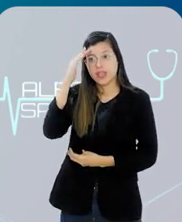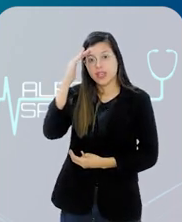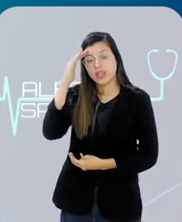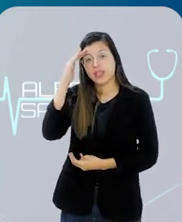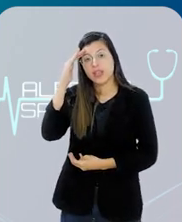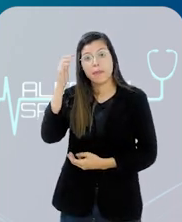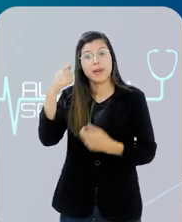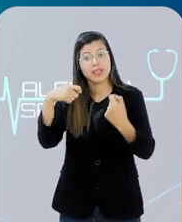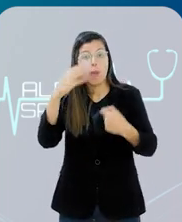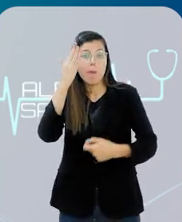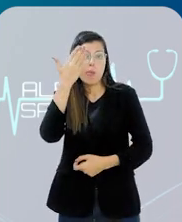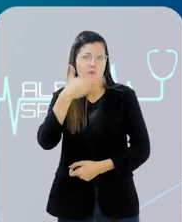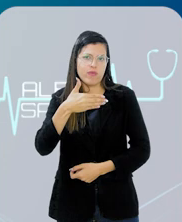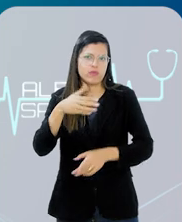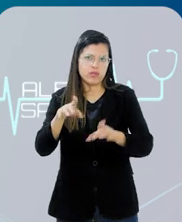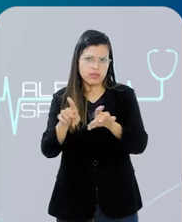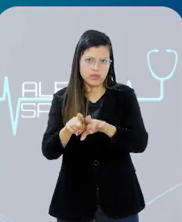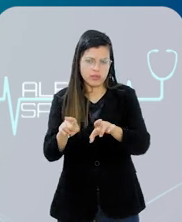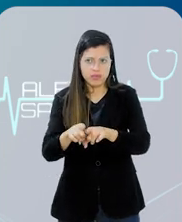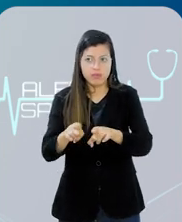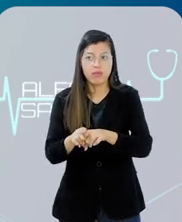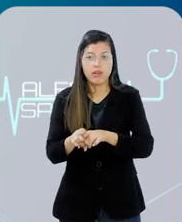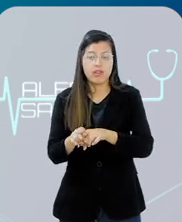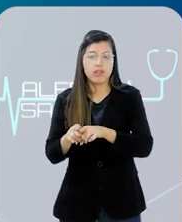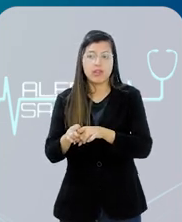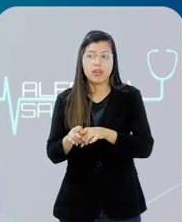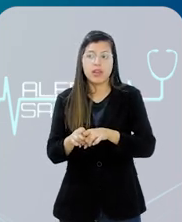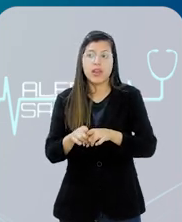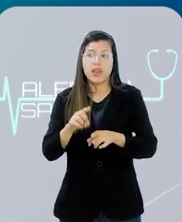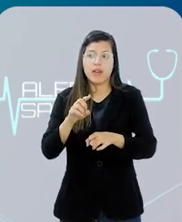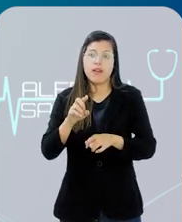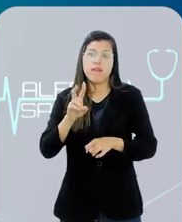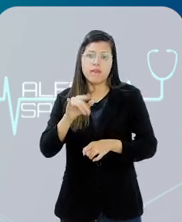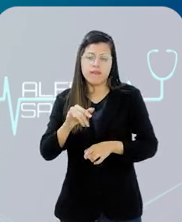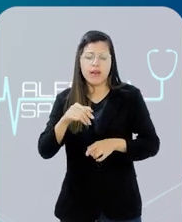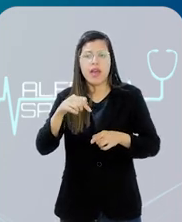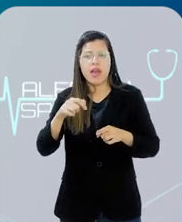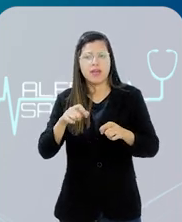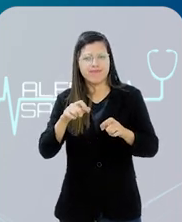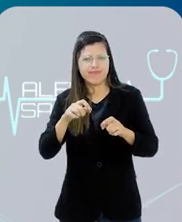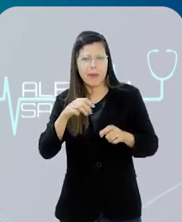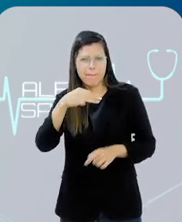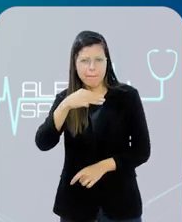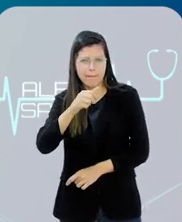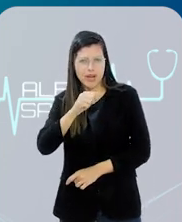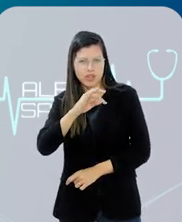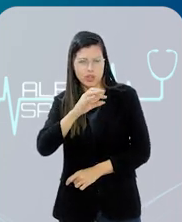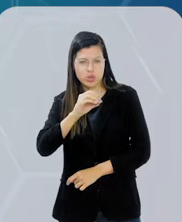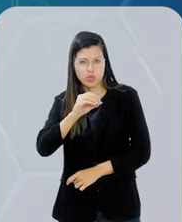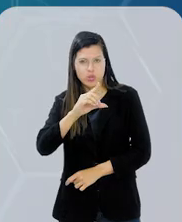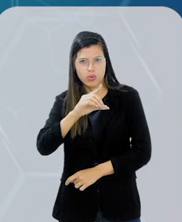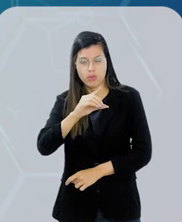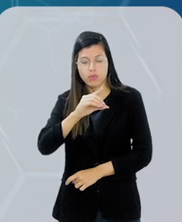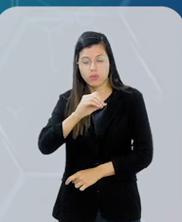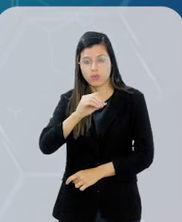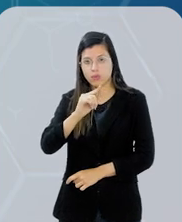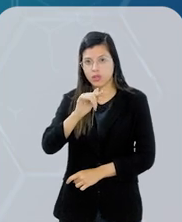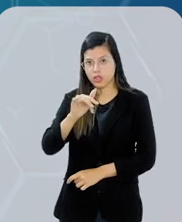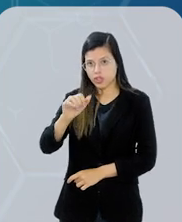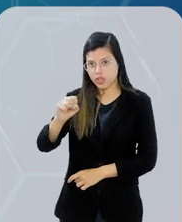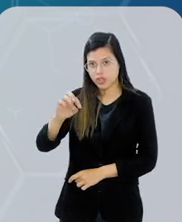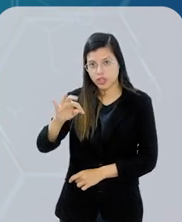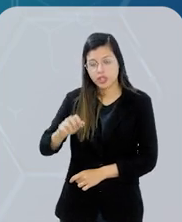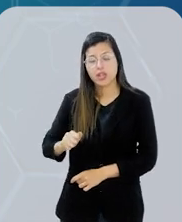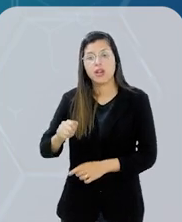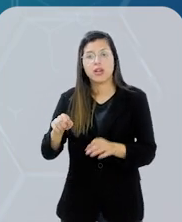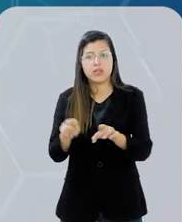alteração, e tem que provar essa alteração. Então, ela vai passar com o mastro, que sou eu, vai passar com o Dr. Walter, que é o ginecologista,